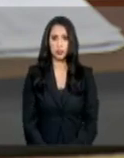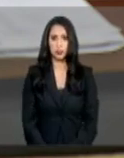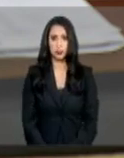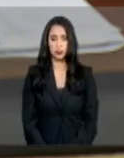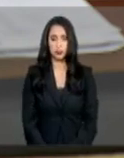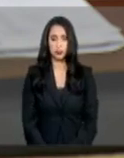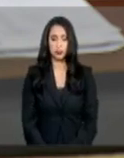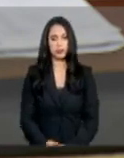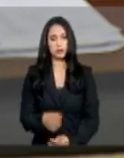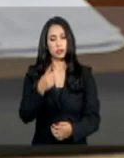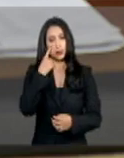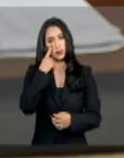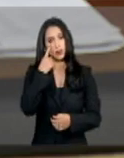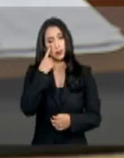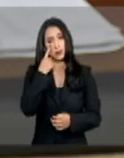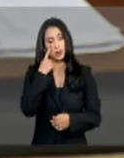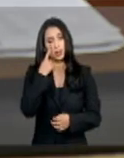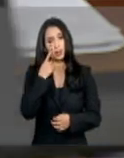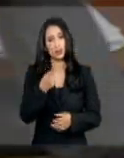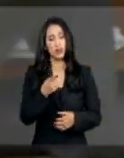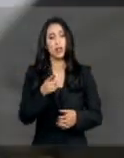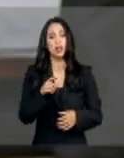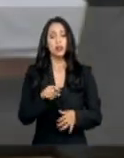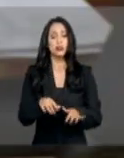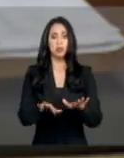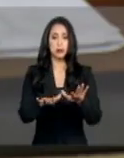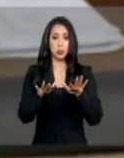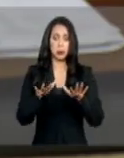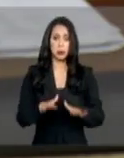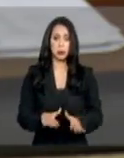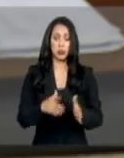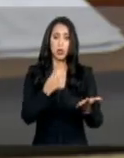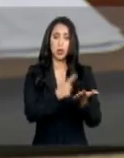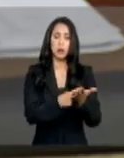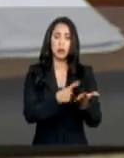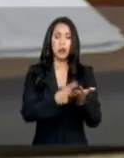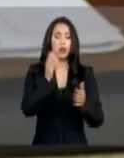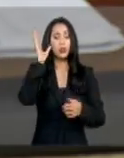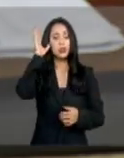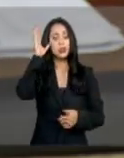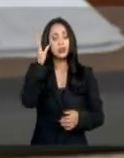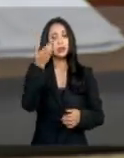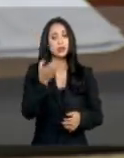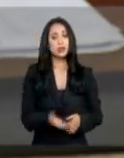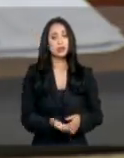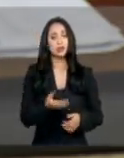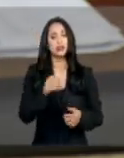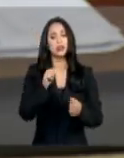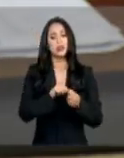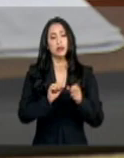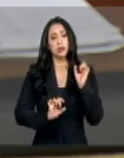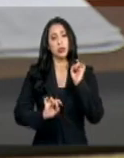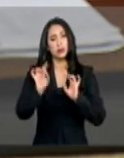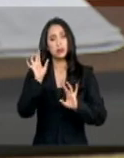observado pelo tribunal prola torno do acórdão impugnado mediante o extraordinário